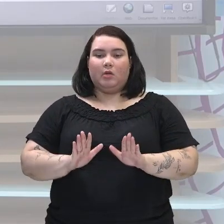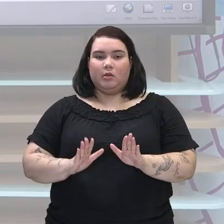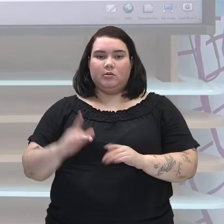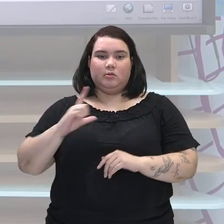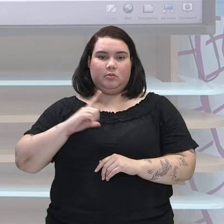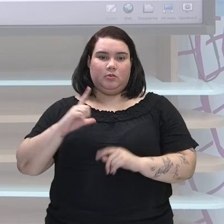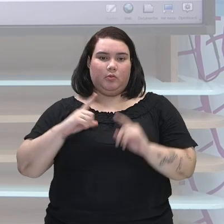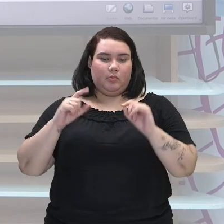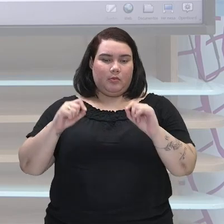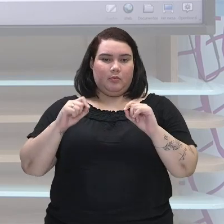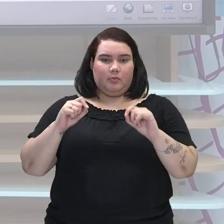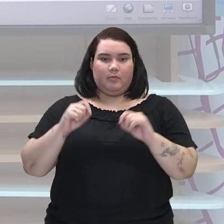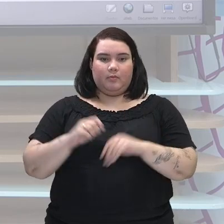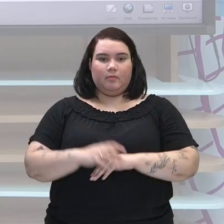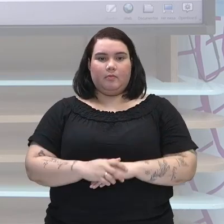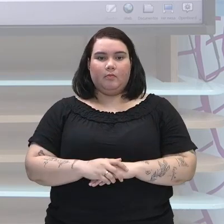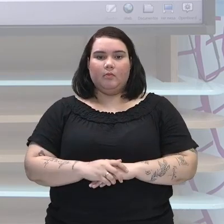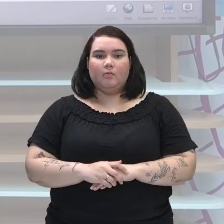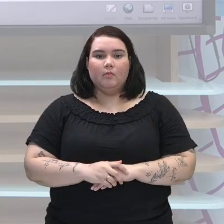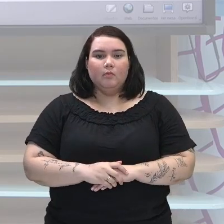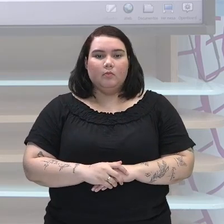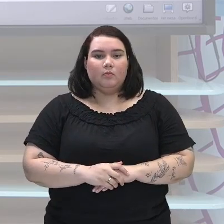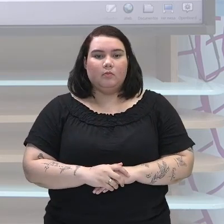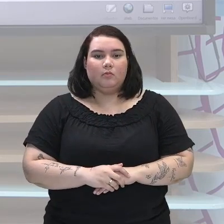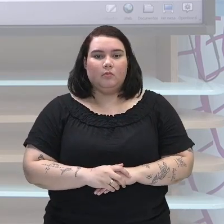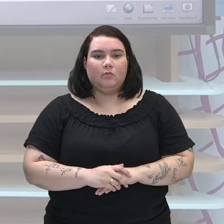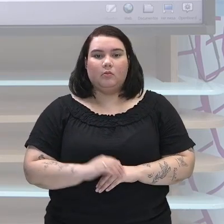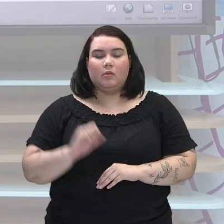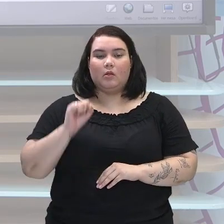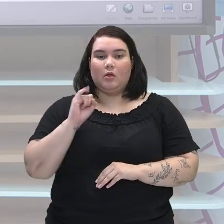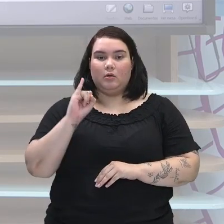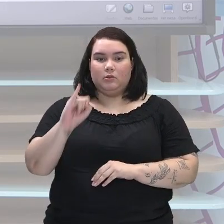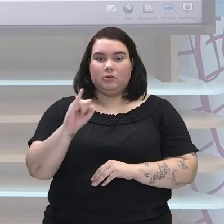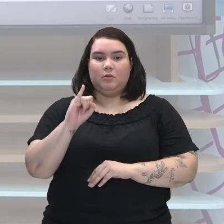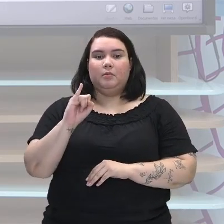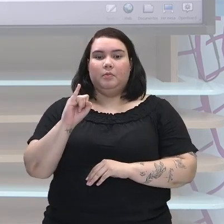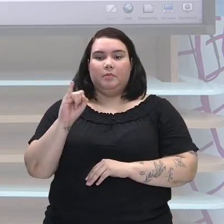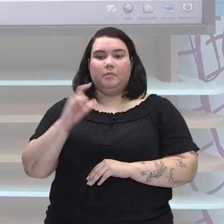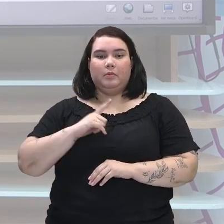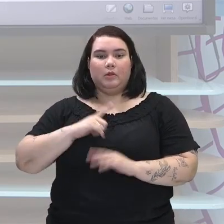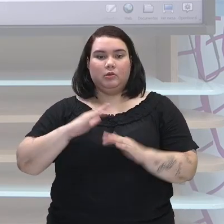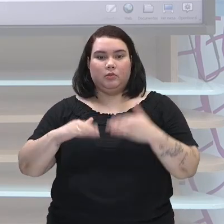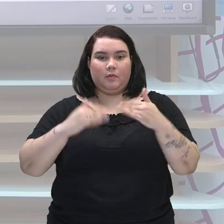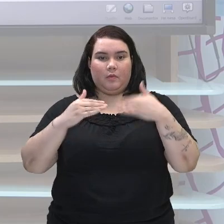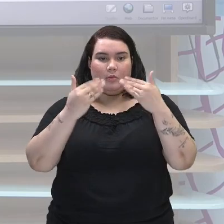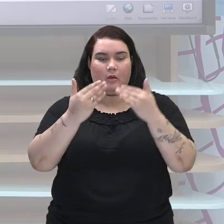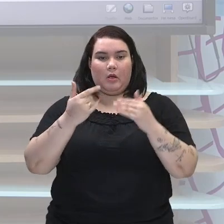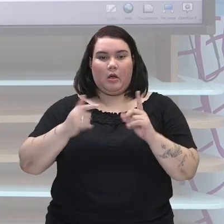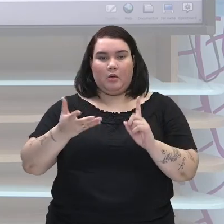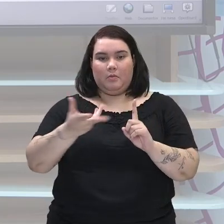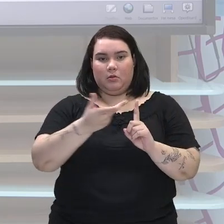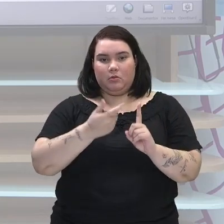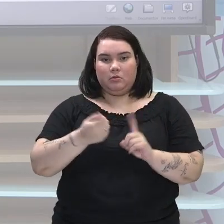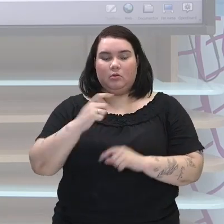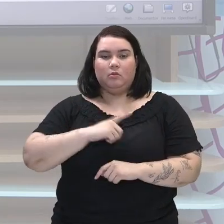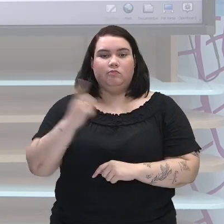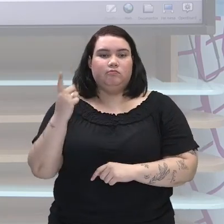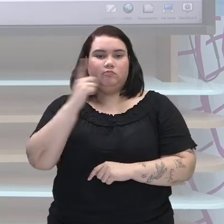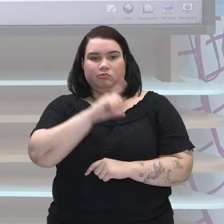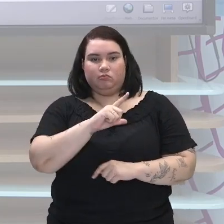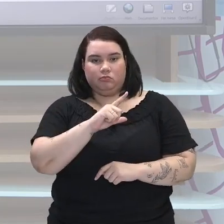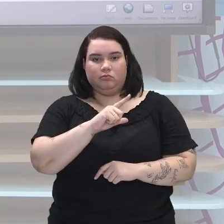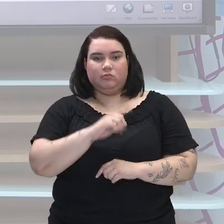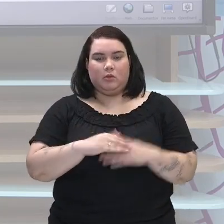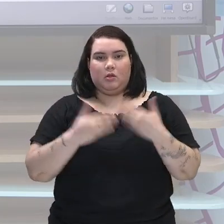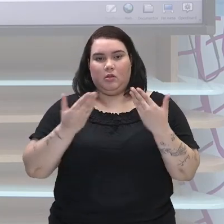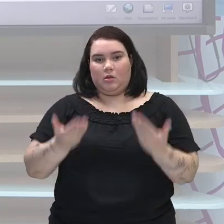justamente, né, de um modo a que, se formos buscar e desenvolver essas habilidades, atingimos. Então